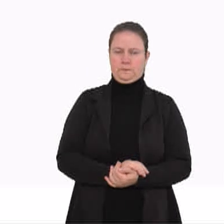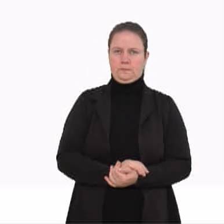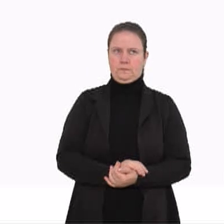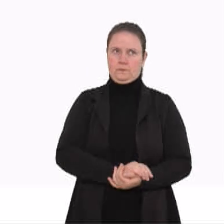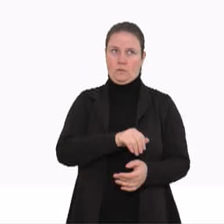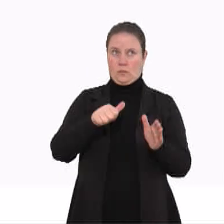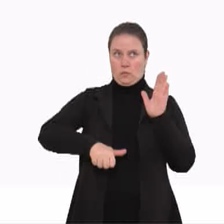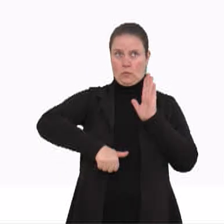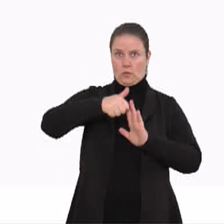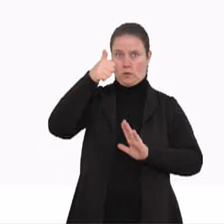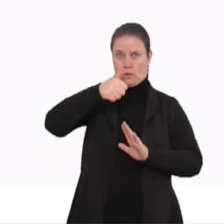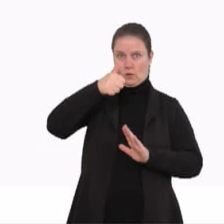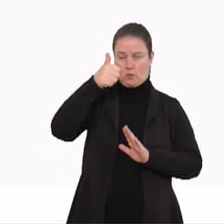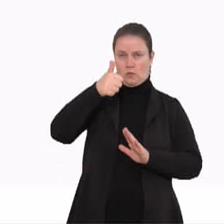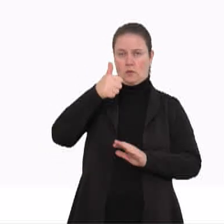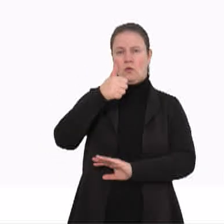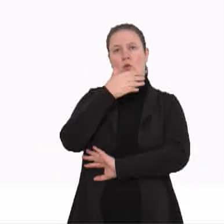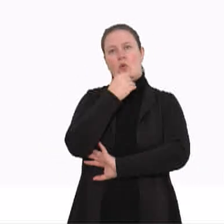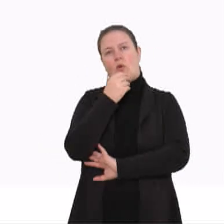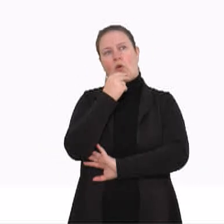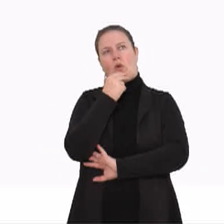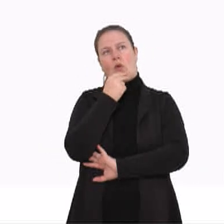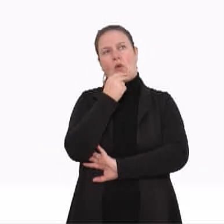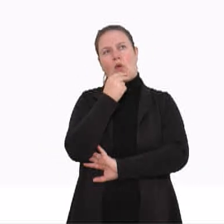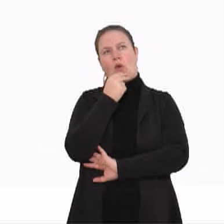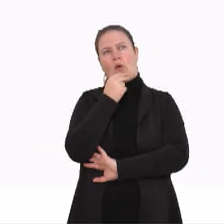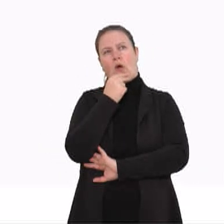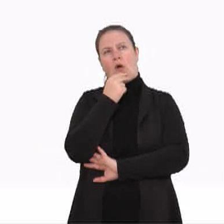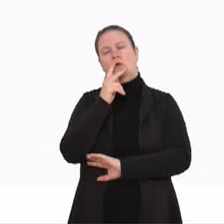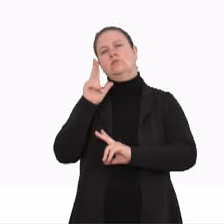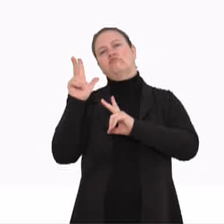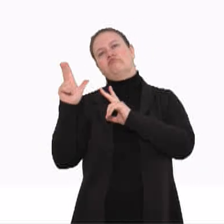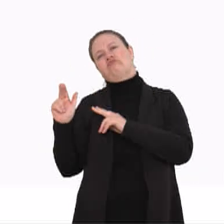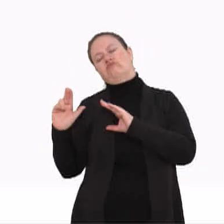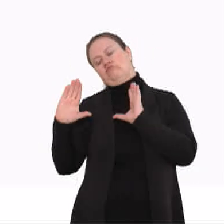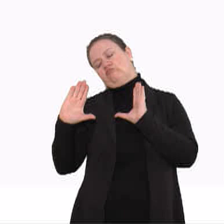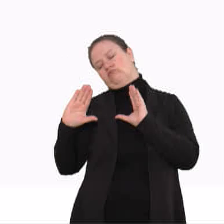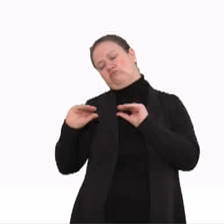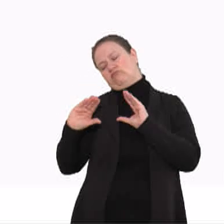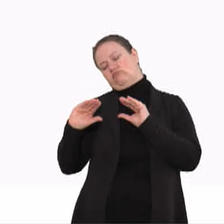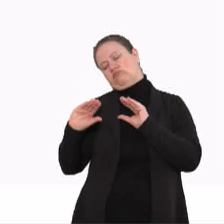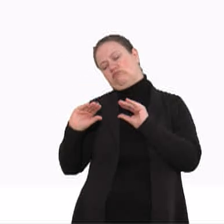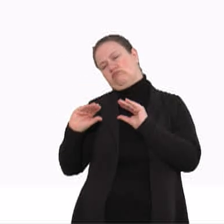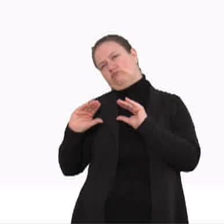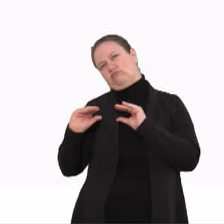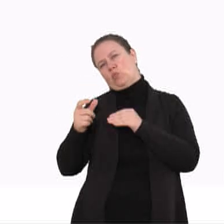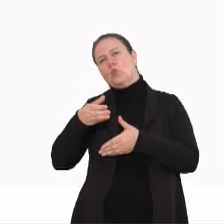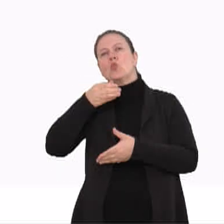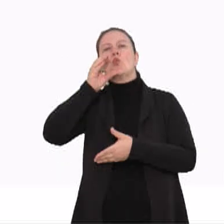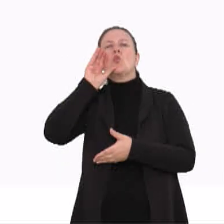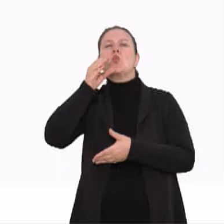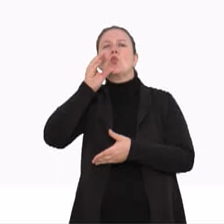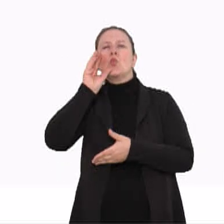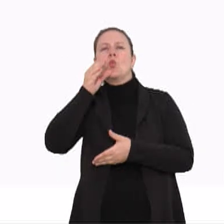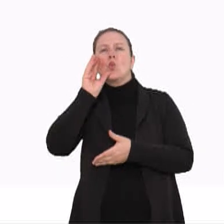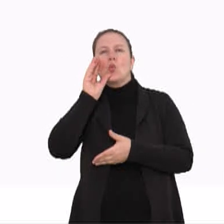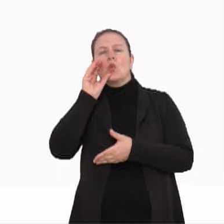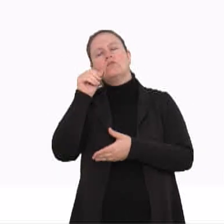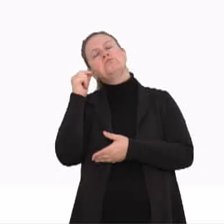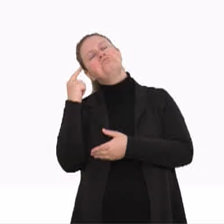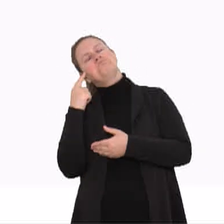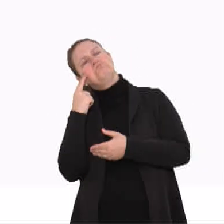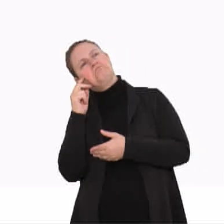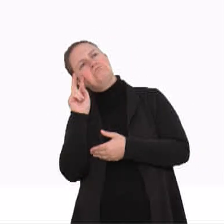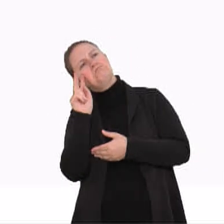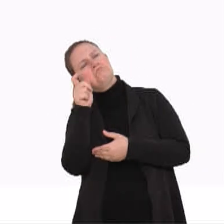na primeira está um cara lá deitadão, tranquilão, tomando um suco,